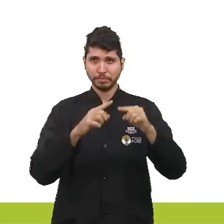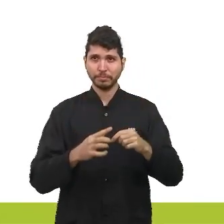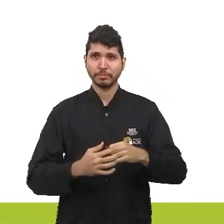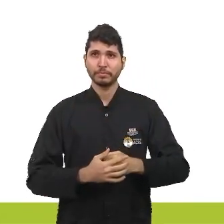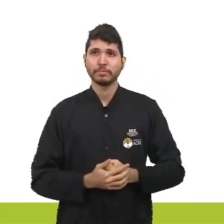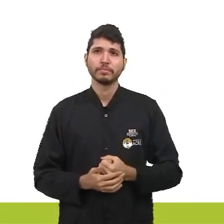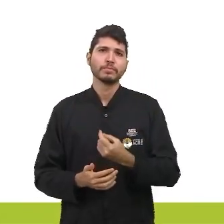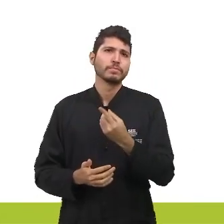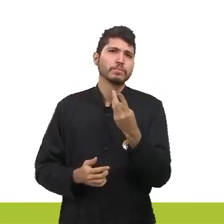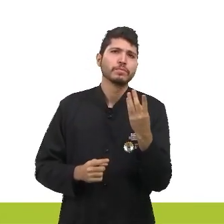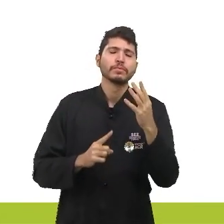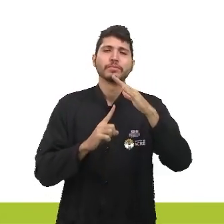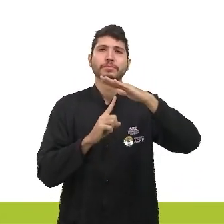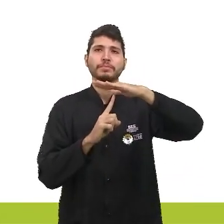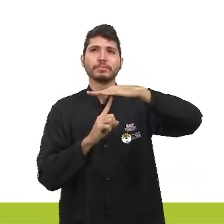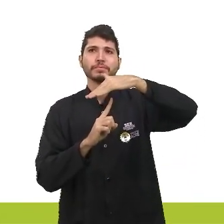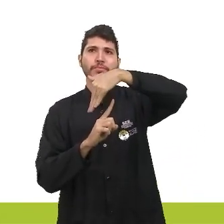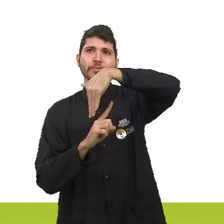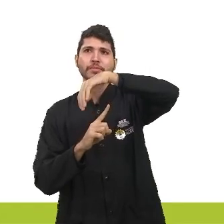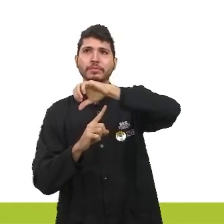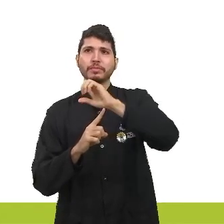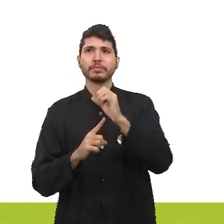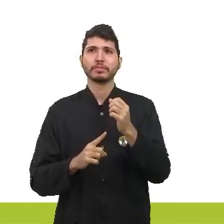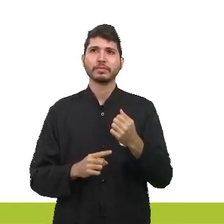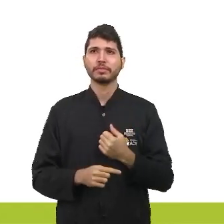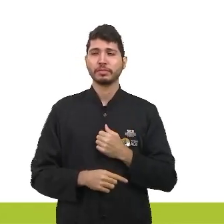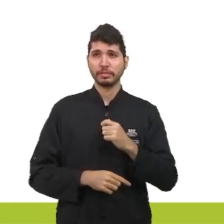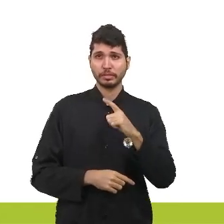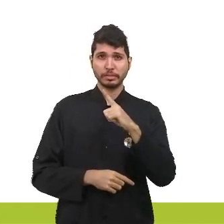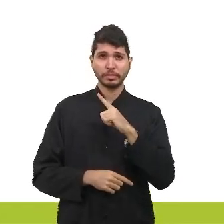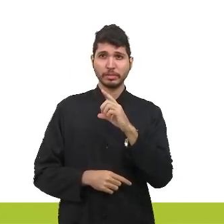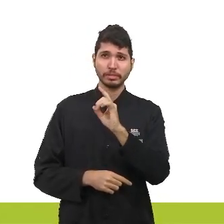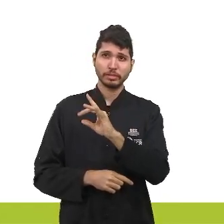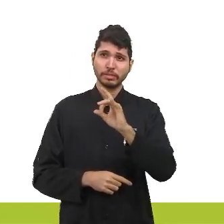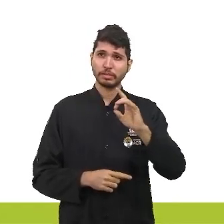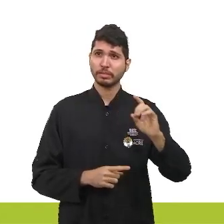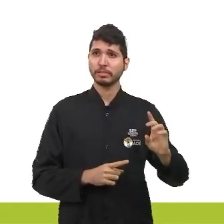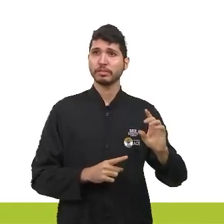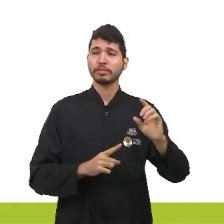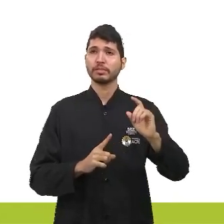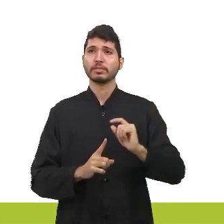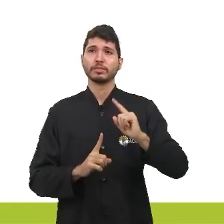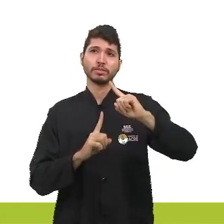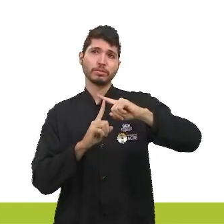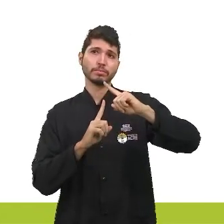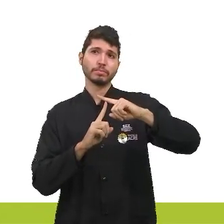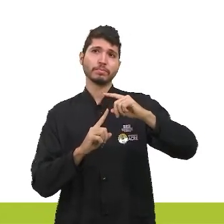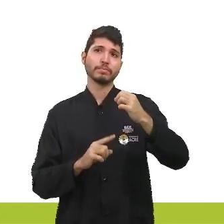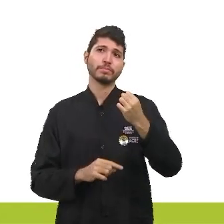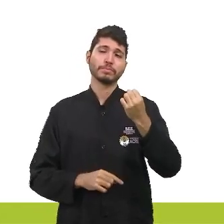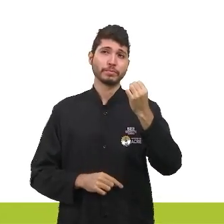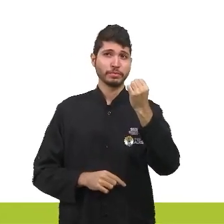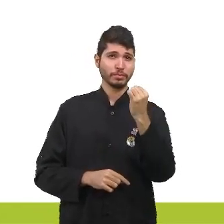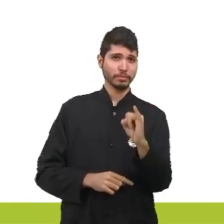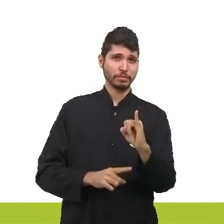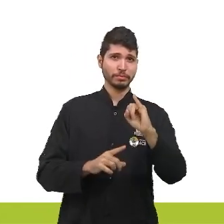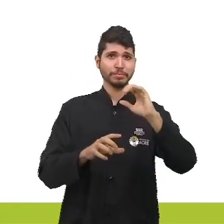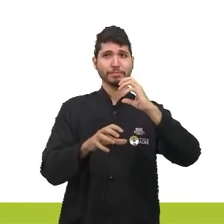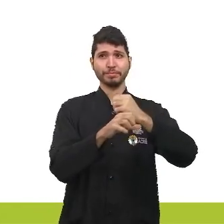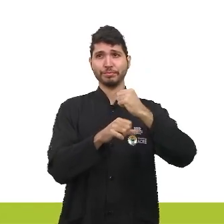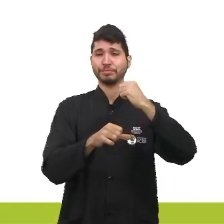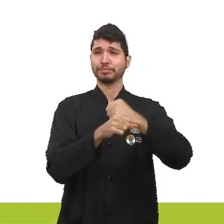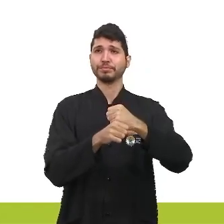32 ângulos retos? Então, eu vou usar a fórmula anteriormente dada, diz que S é igual